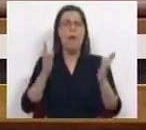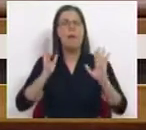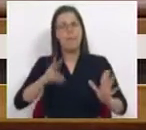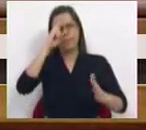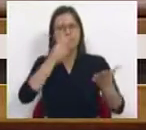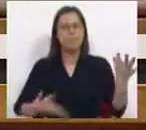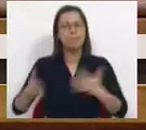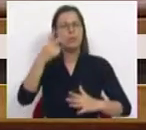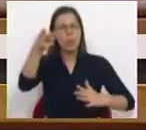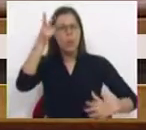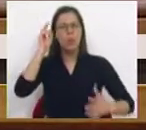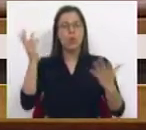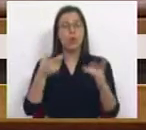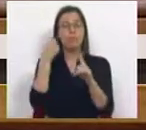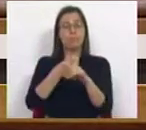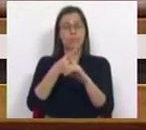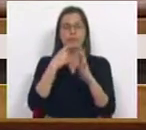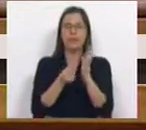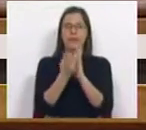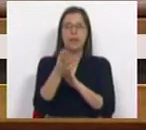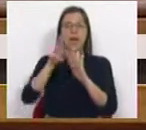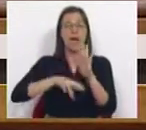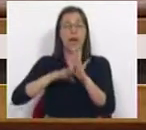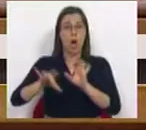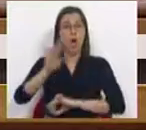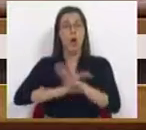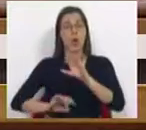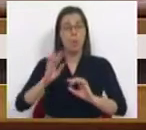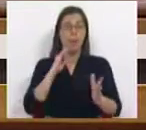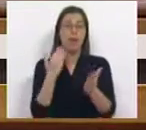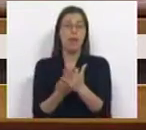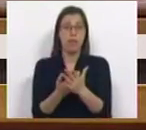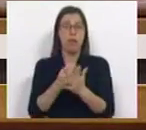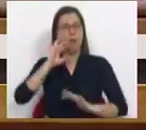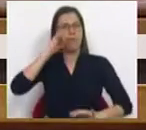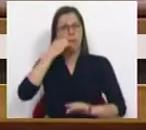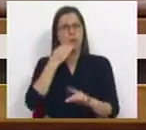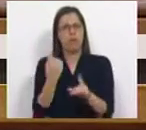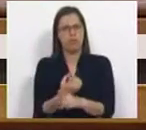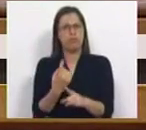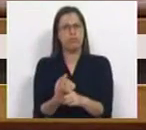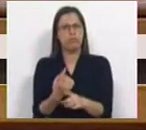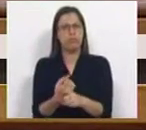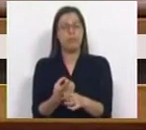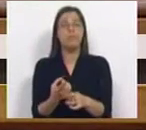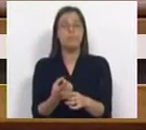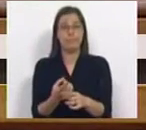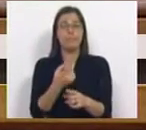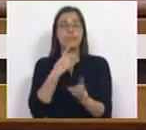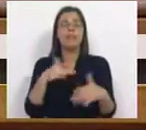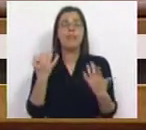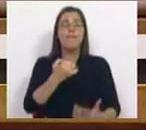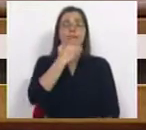precisos esforços e coragem para combater um conjunto de regras europeias que vieram potenciar o desperdício alimentar, sobretudo quando